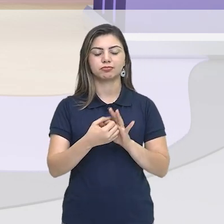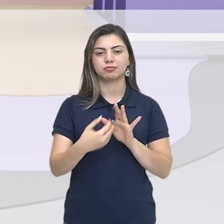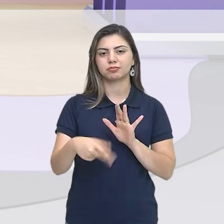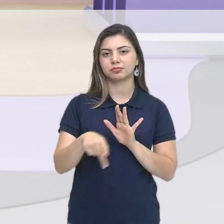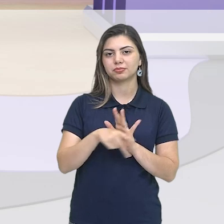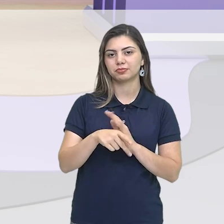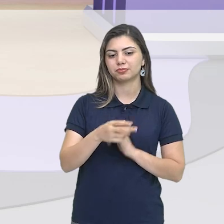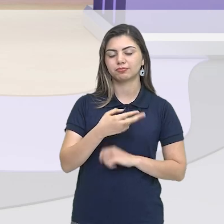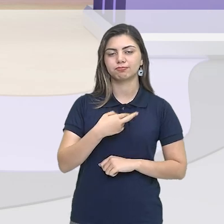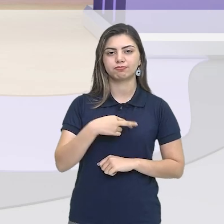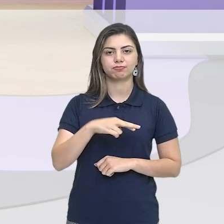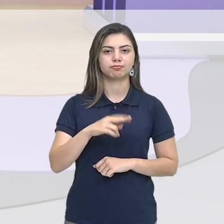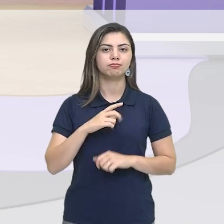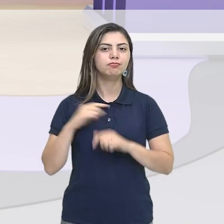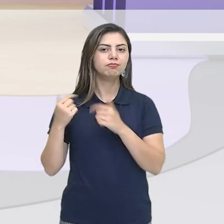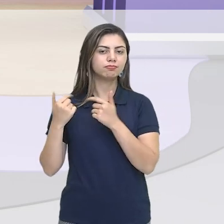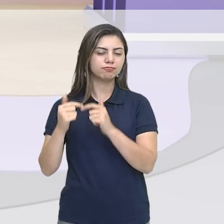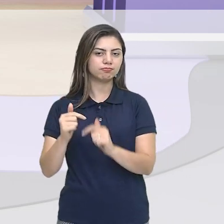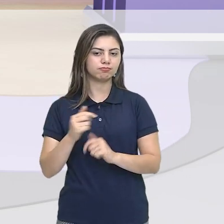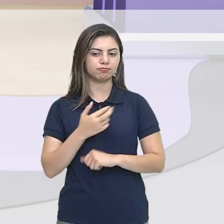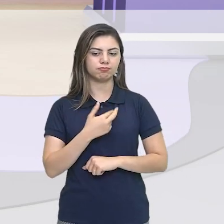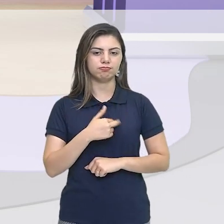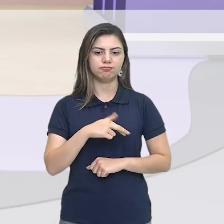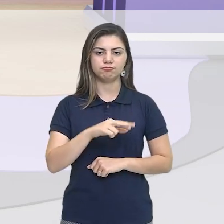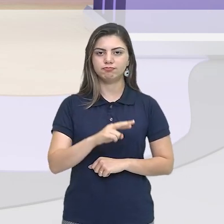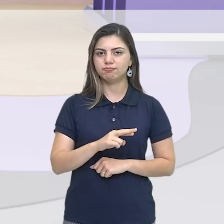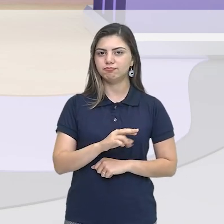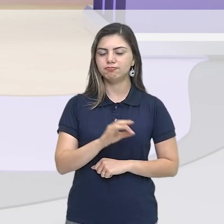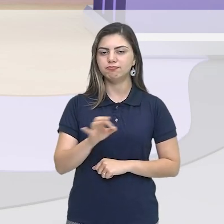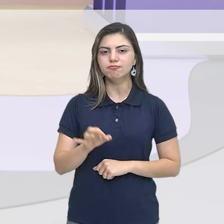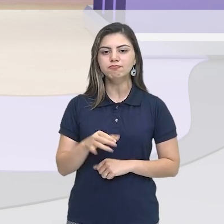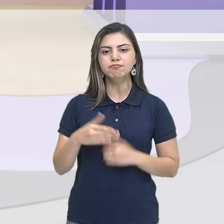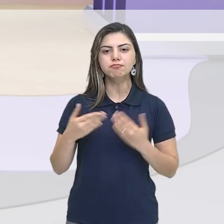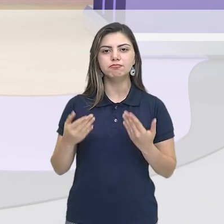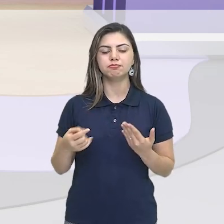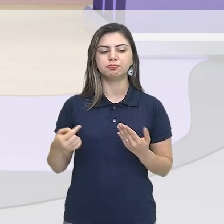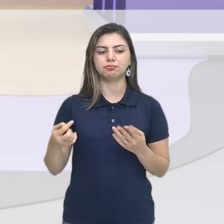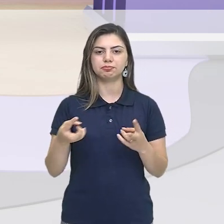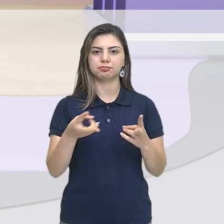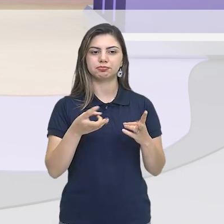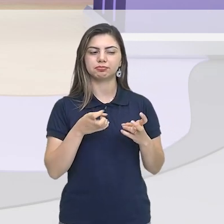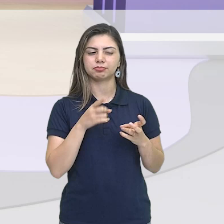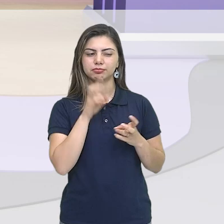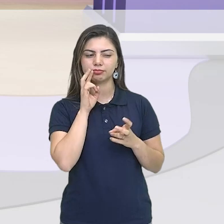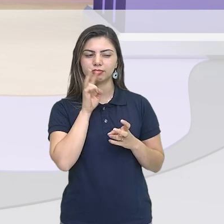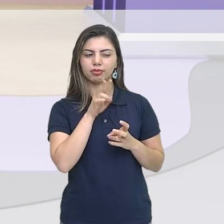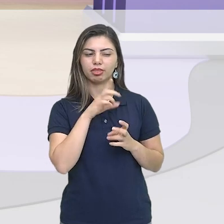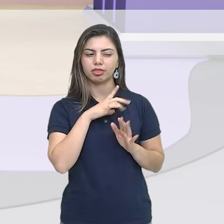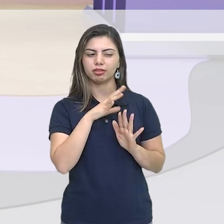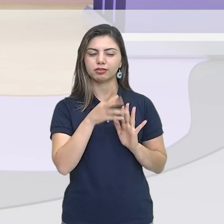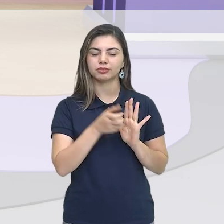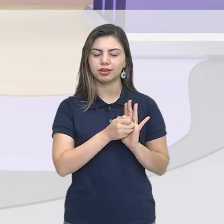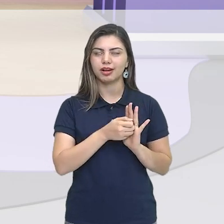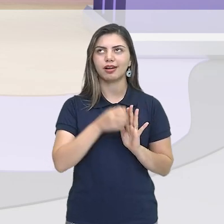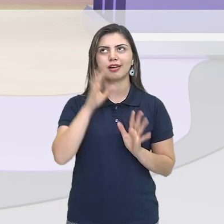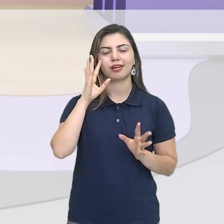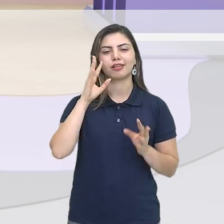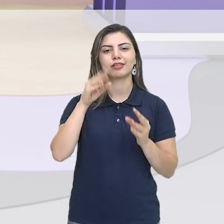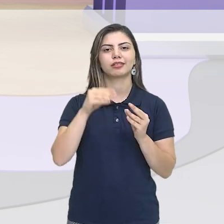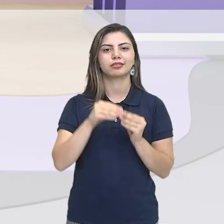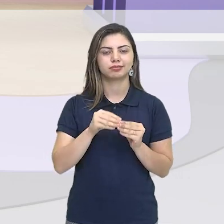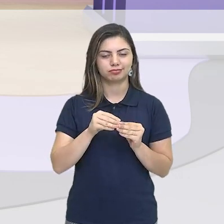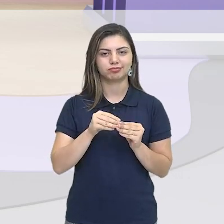daquela religião, daquela tradição religiosa. E quando nós vemos aquele símbolo, automaticamente nós